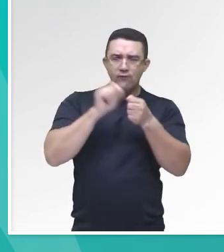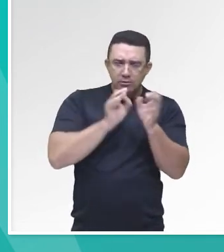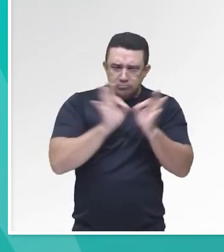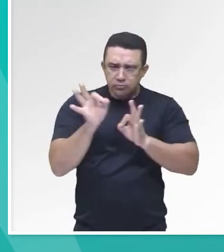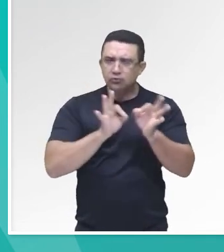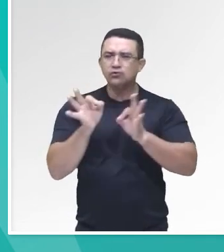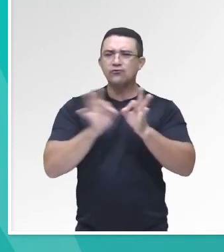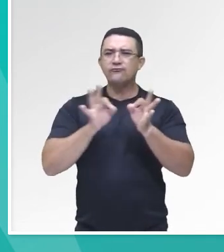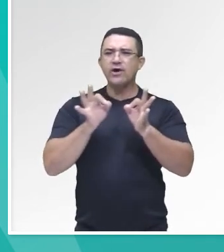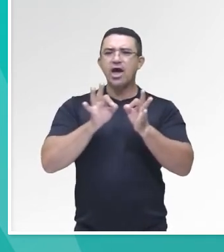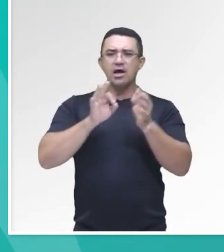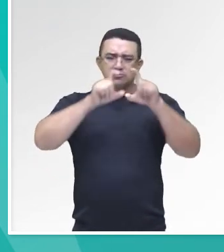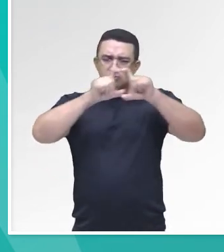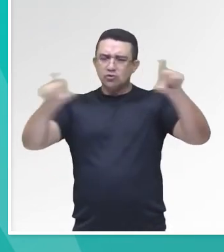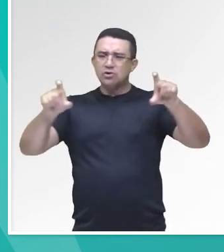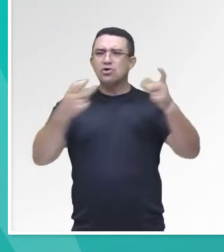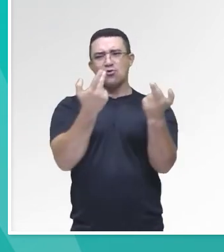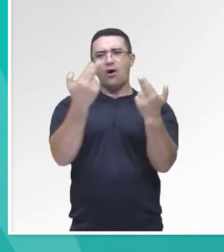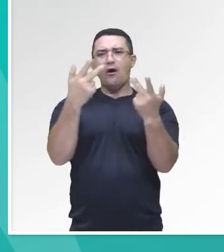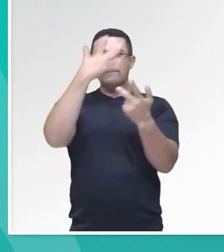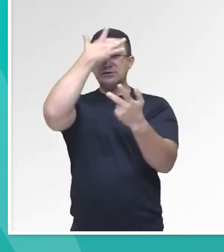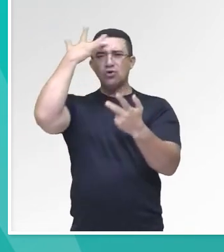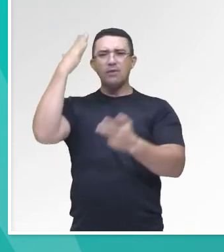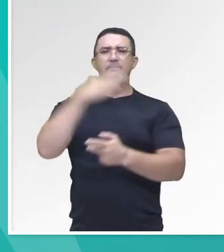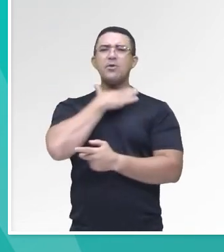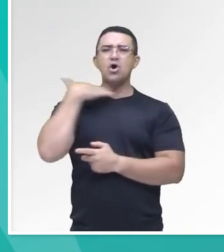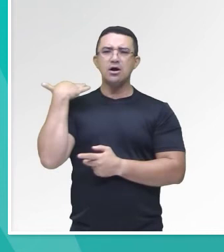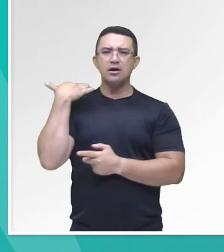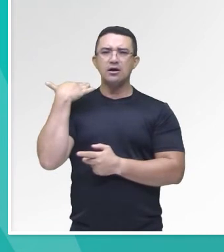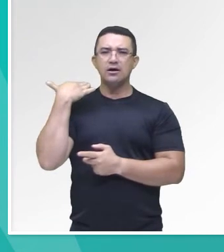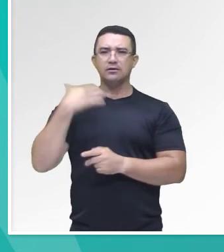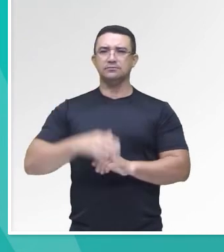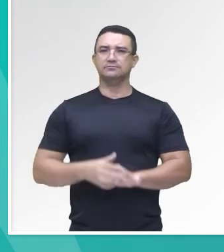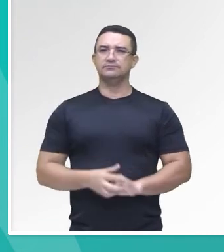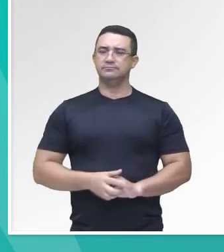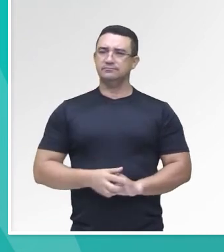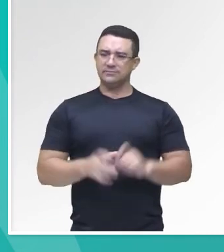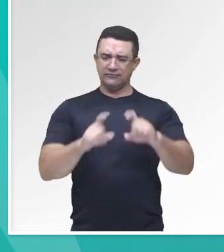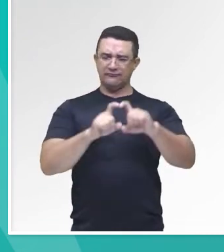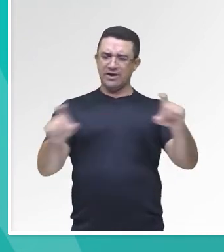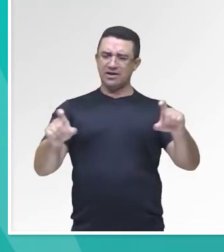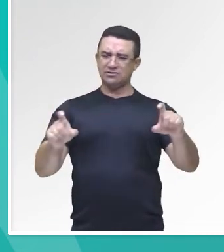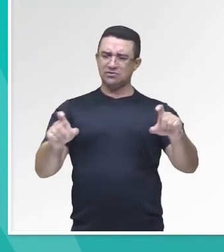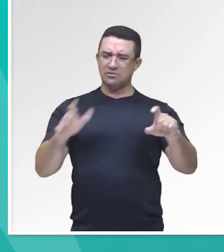morre. Então, aqui, ó, versos como quem morre.